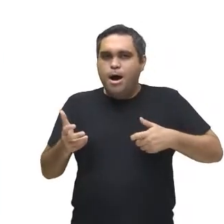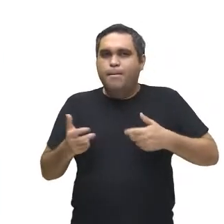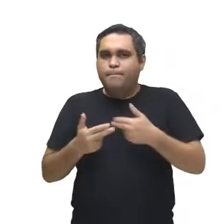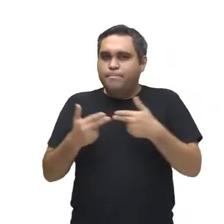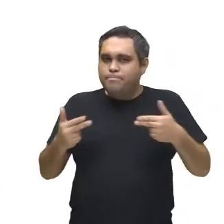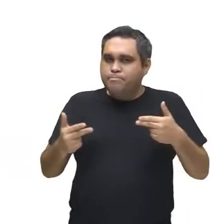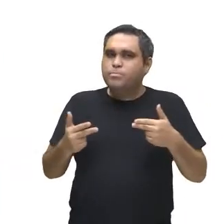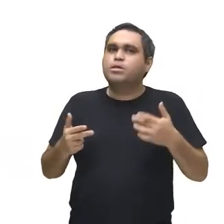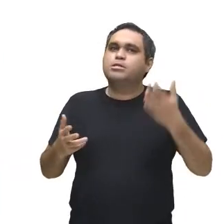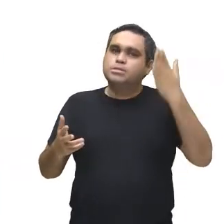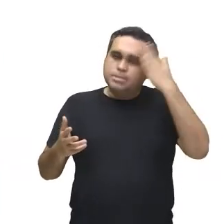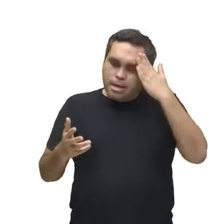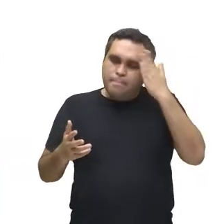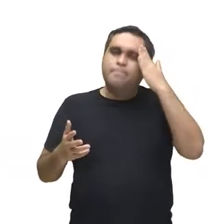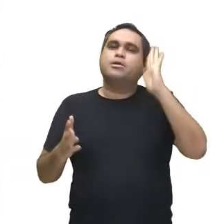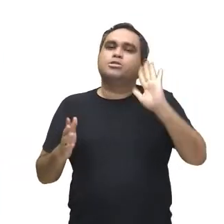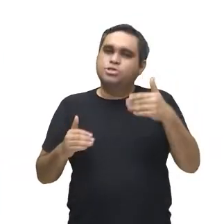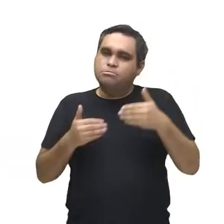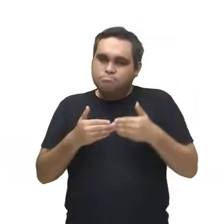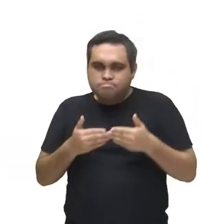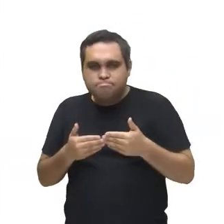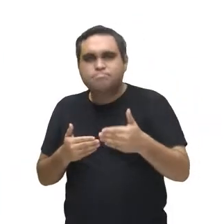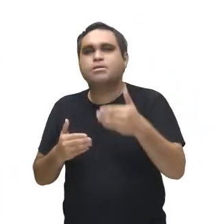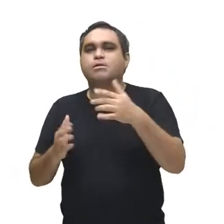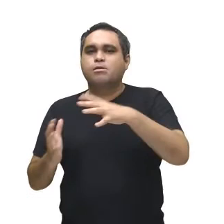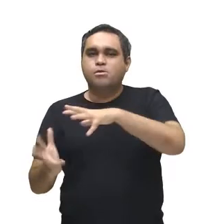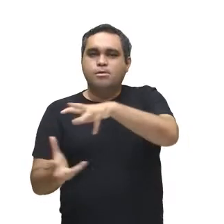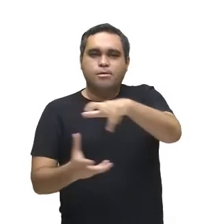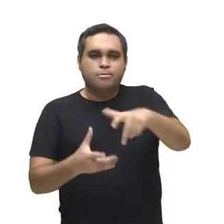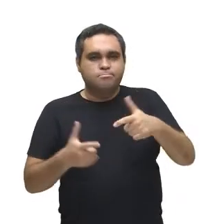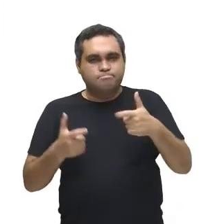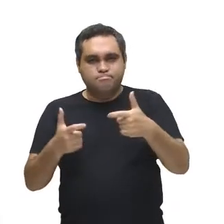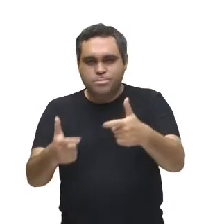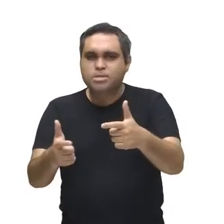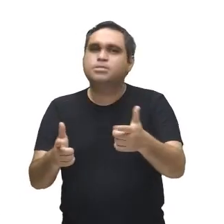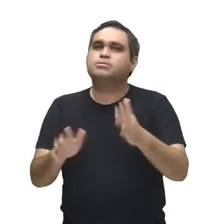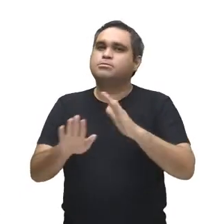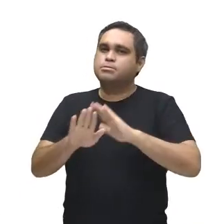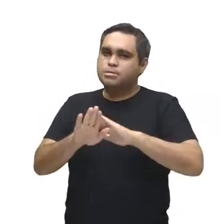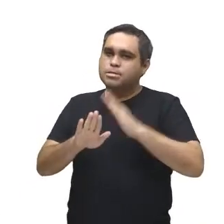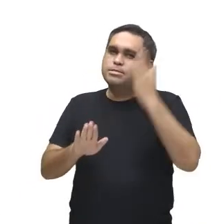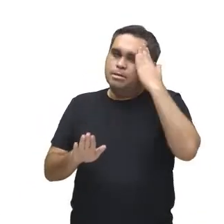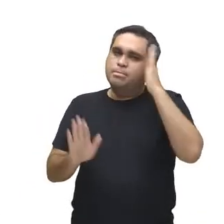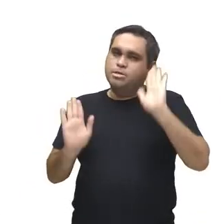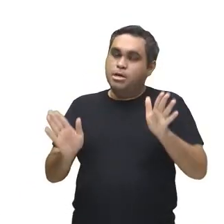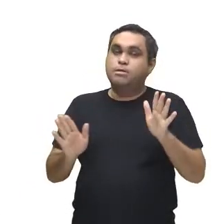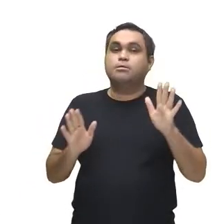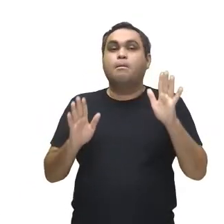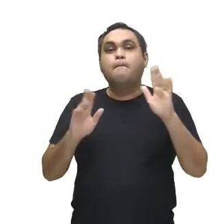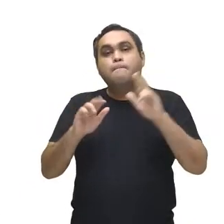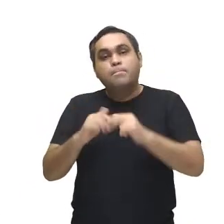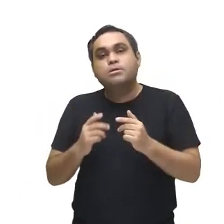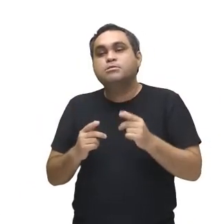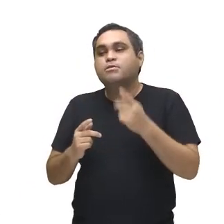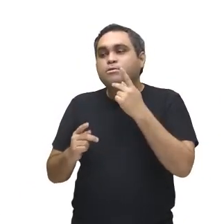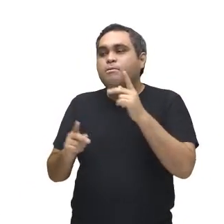todos acreditavam que seria iminente entre essas potências rivais. Vamos lá a gente entender a paz armada, para a